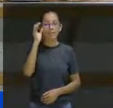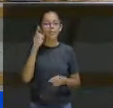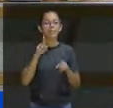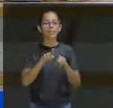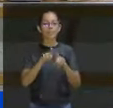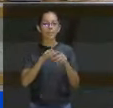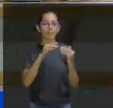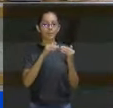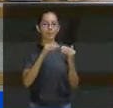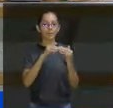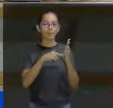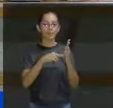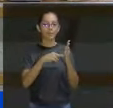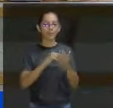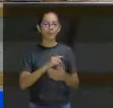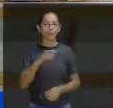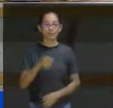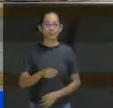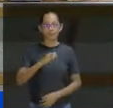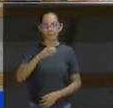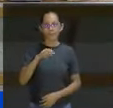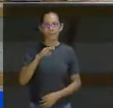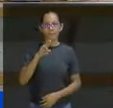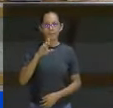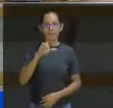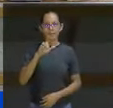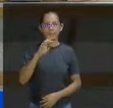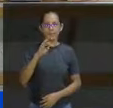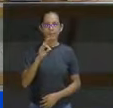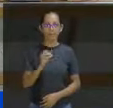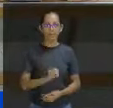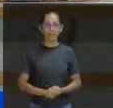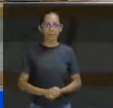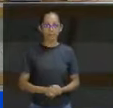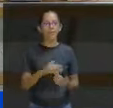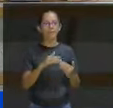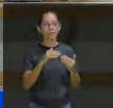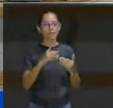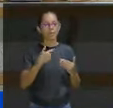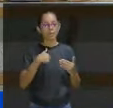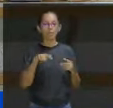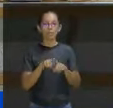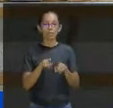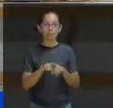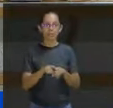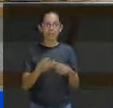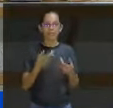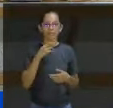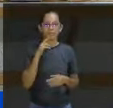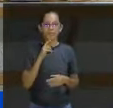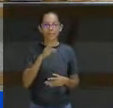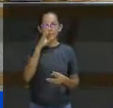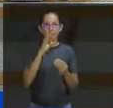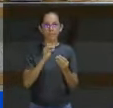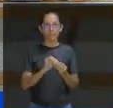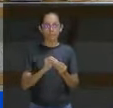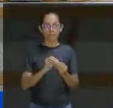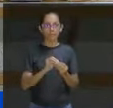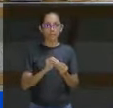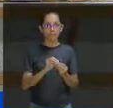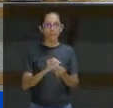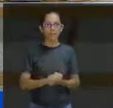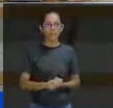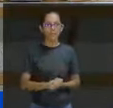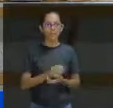Também acompanho. Visa Juscelio Neto. Com o relator. Eu também acompanho e declaro o resultado. TRE do Amapá, unanimidade, desaprovou